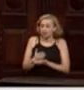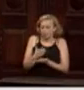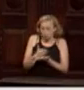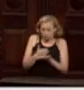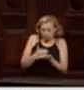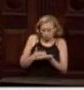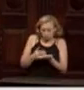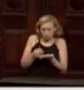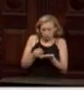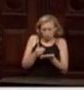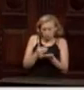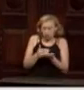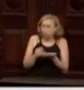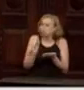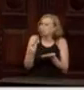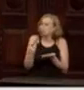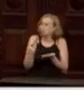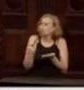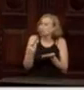Onde é que está o milagre?